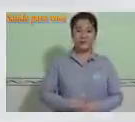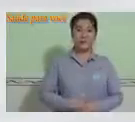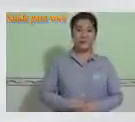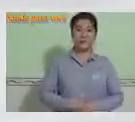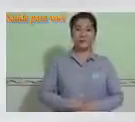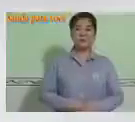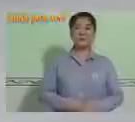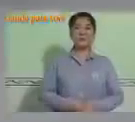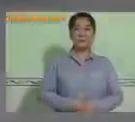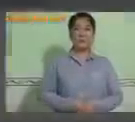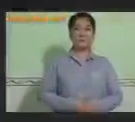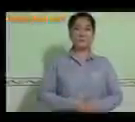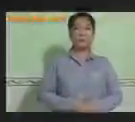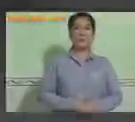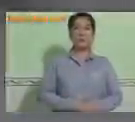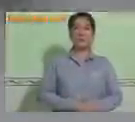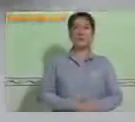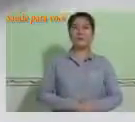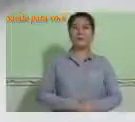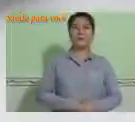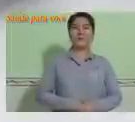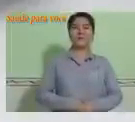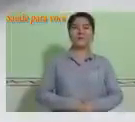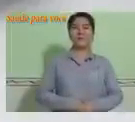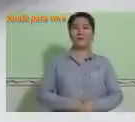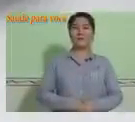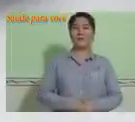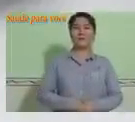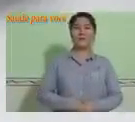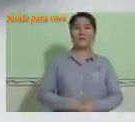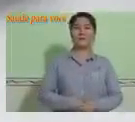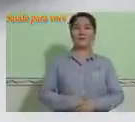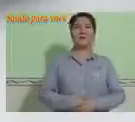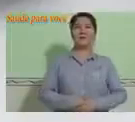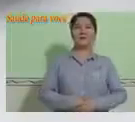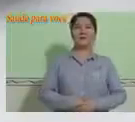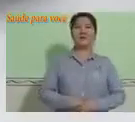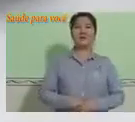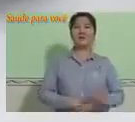Veja quais são as causas e os sintomas da testosterona alterada.